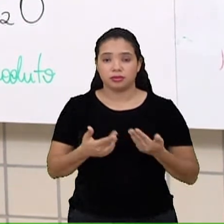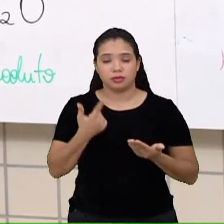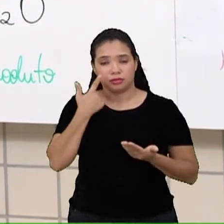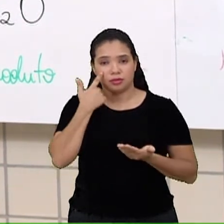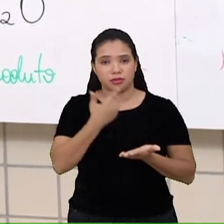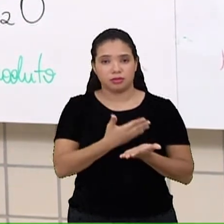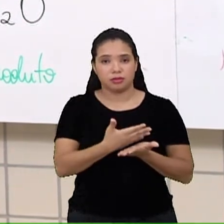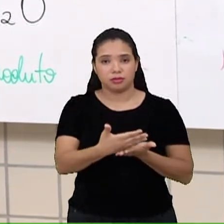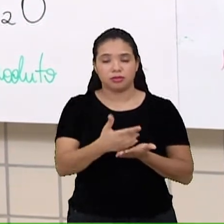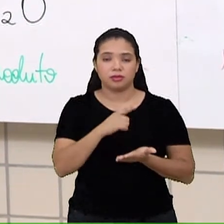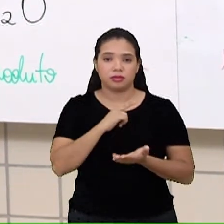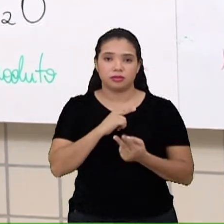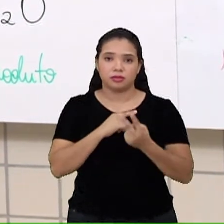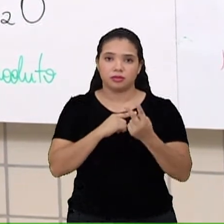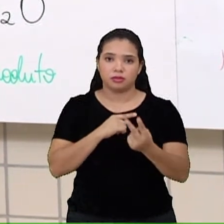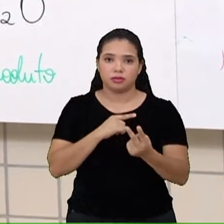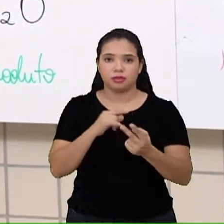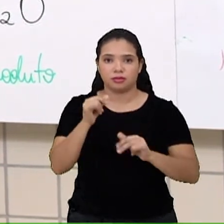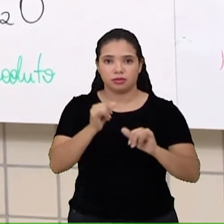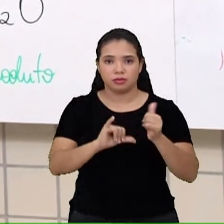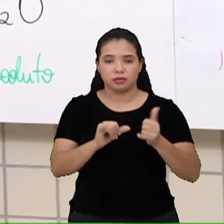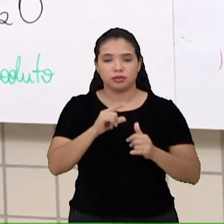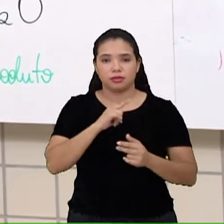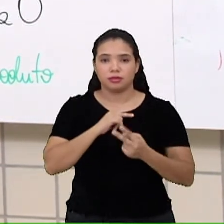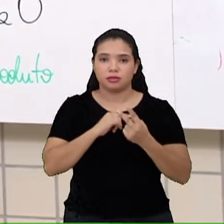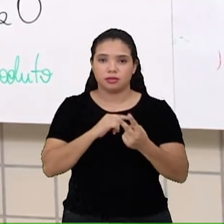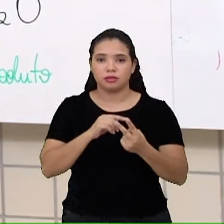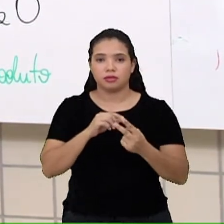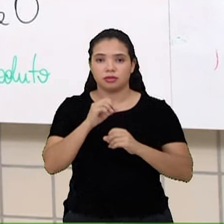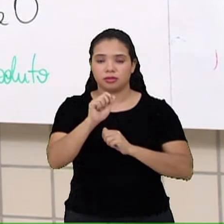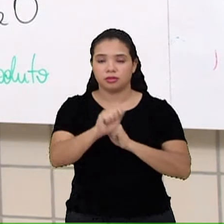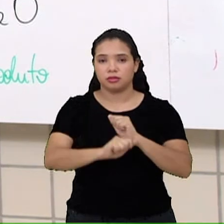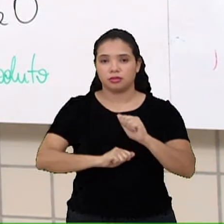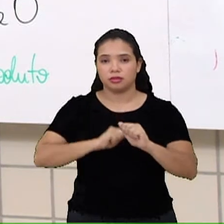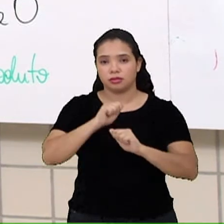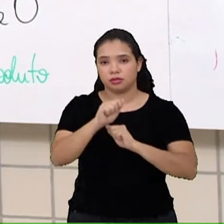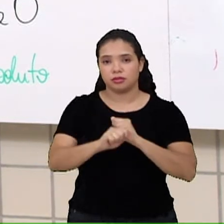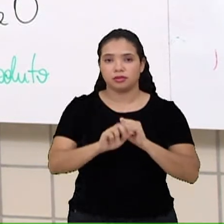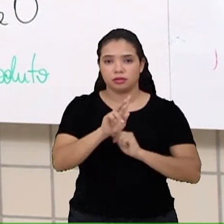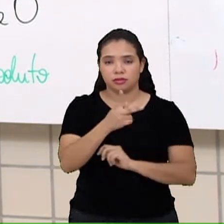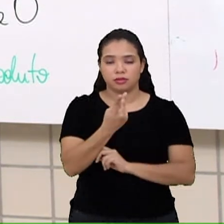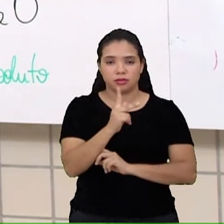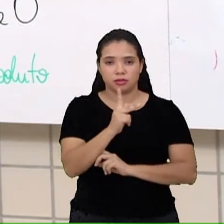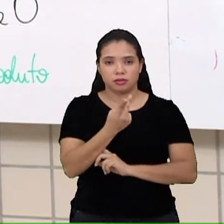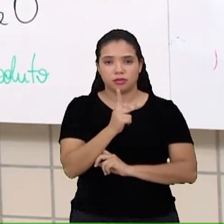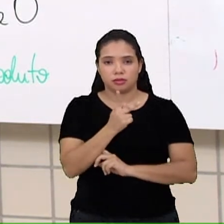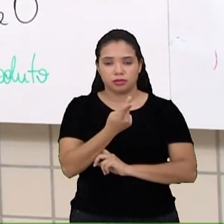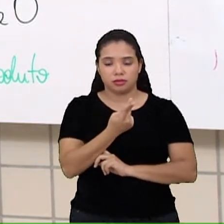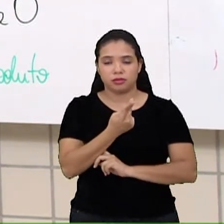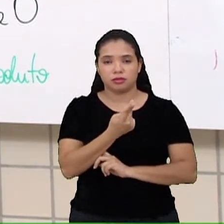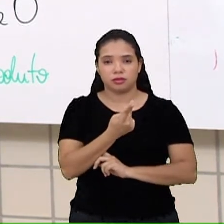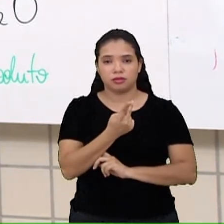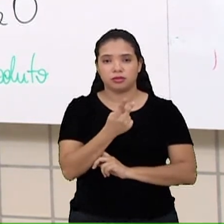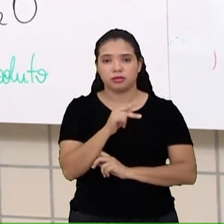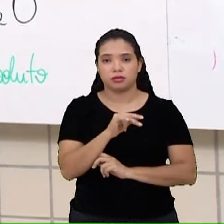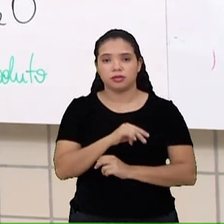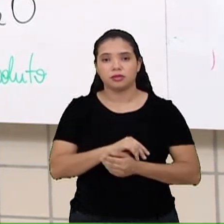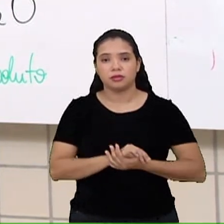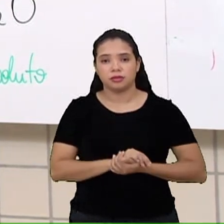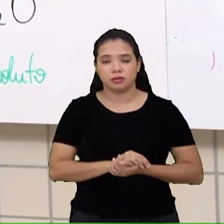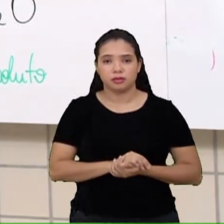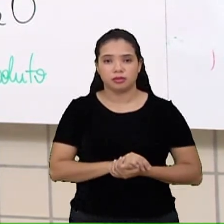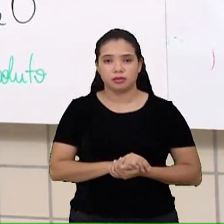tenho aqui 2 moléculas, 2 átomos de hidrogênio, né? Então, aqui, ó, 2 de hidrogênio.